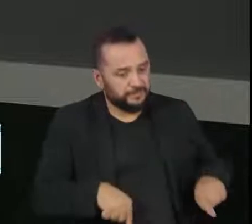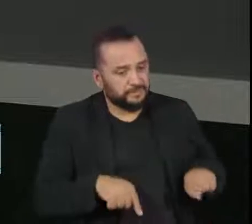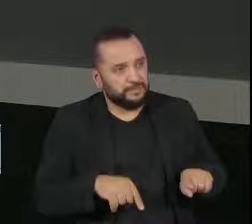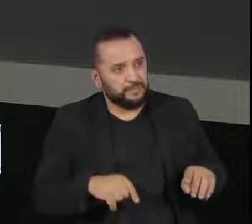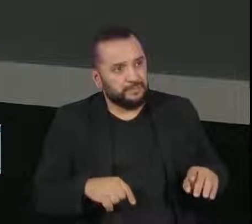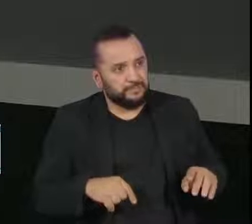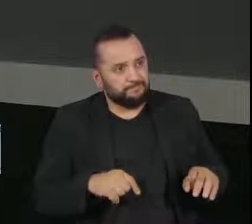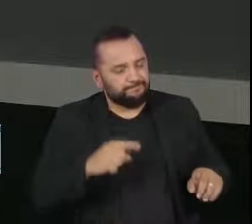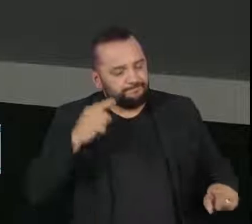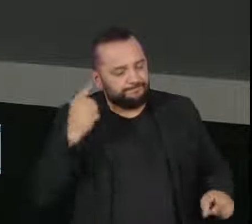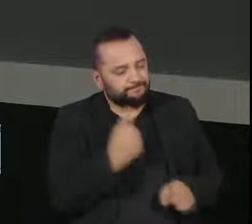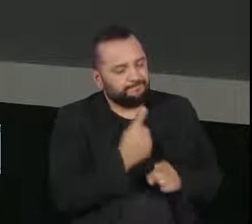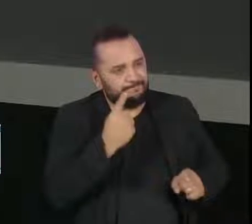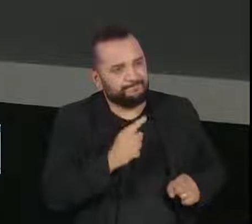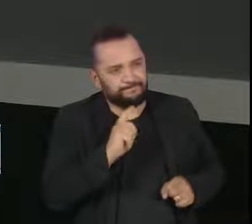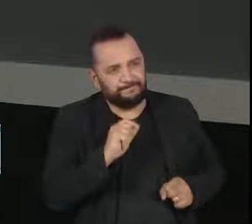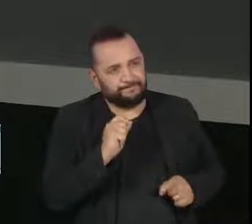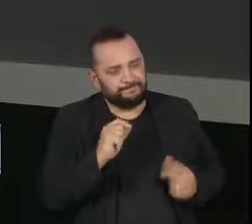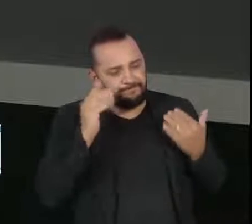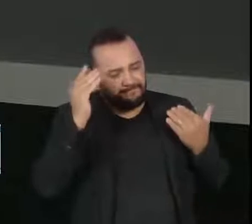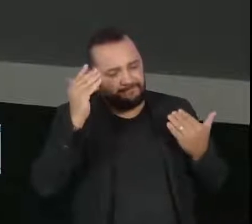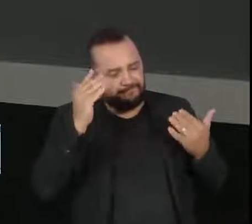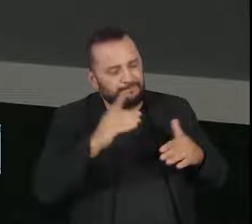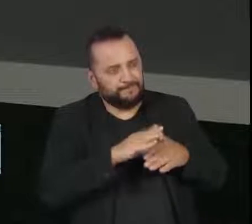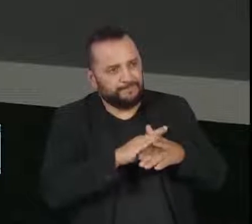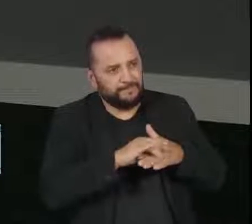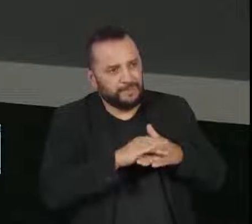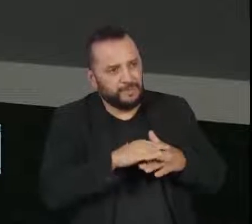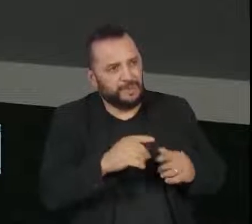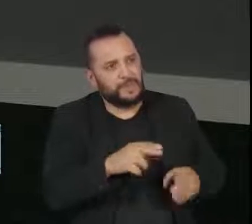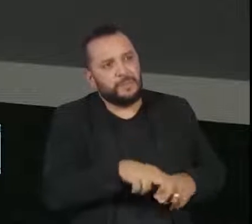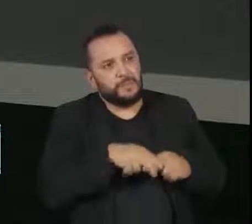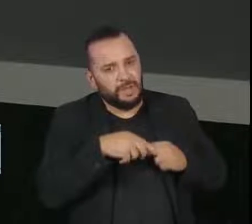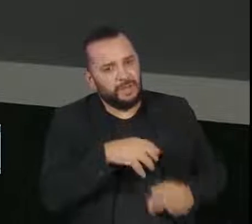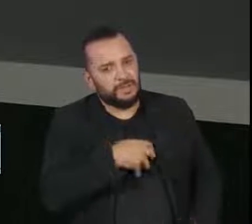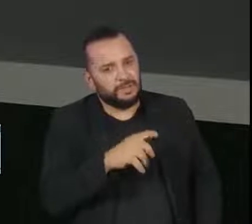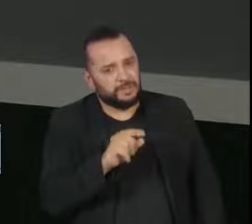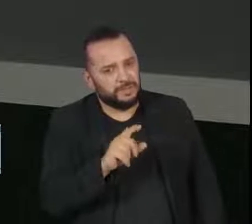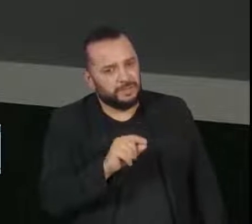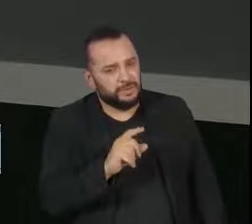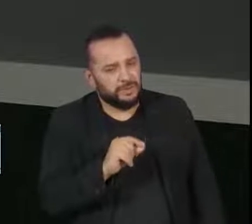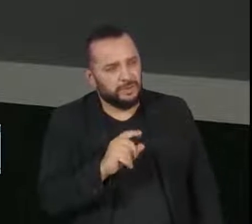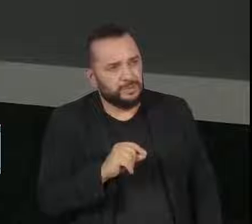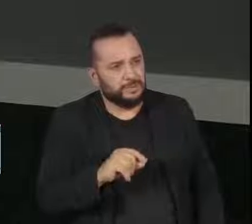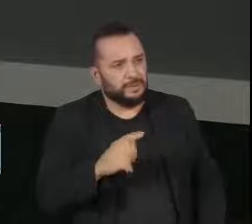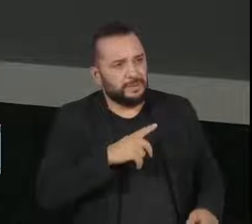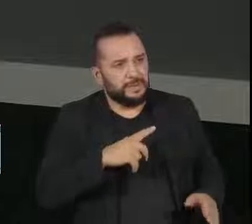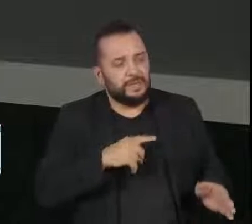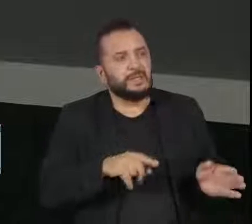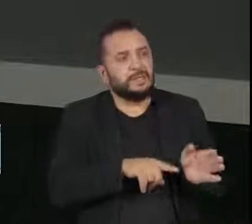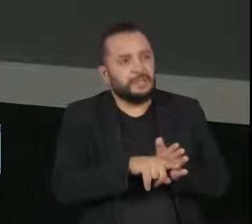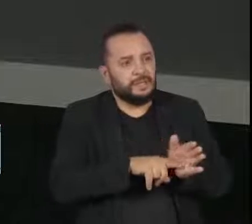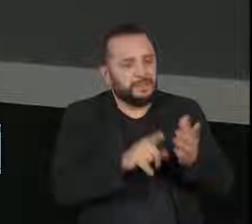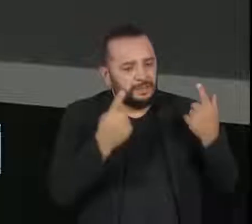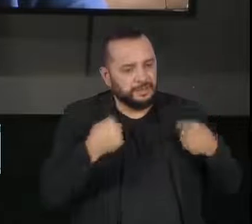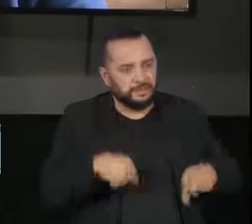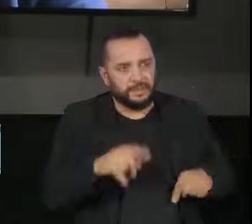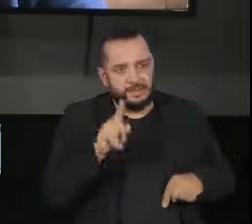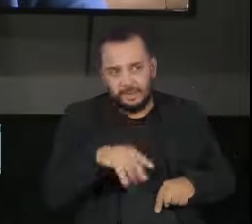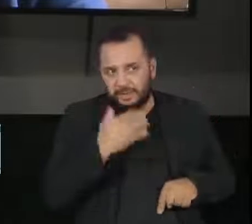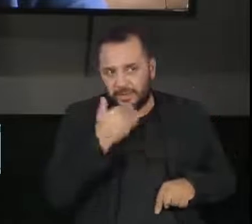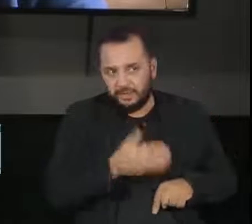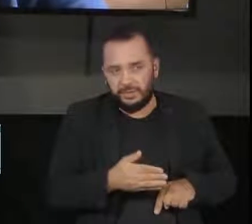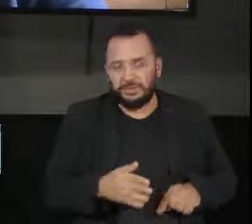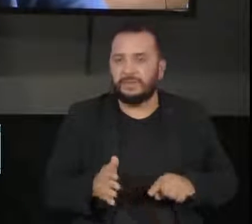com a suspeita não dessa doença por conta dos sintomas, exames também laboratoriais, eles são solicitados?